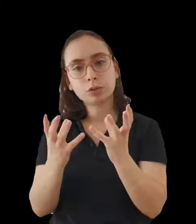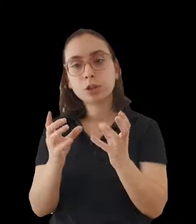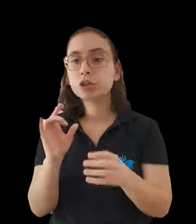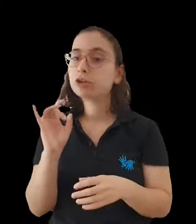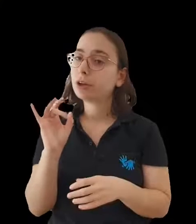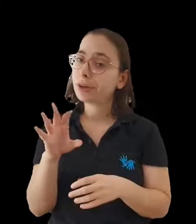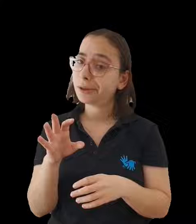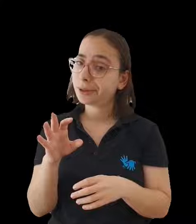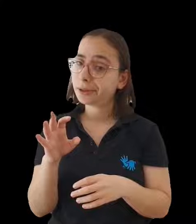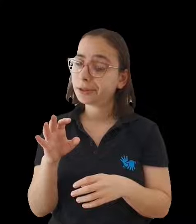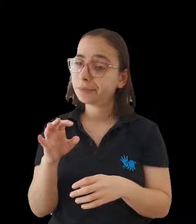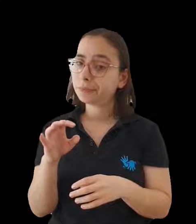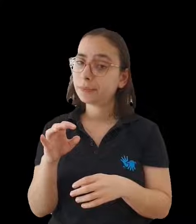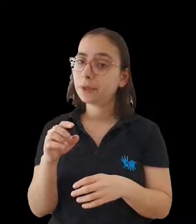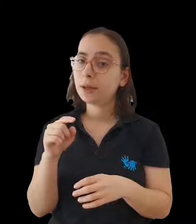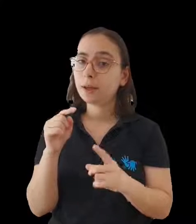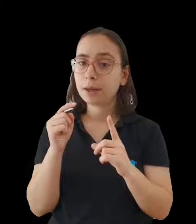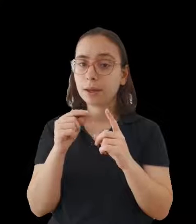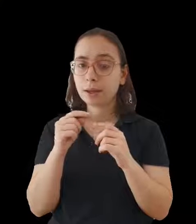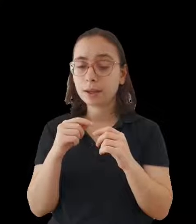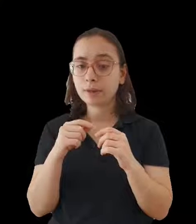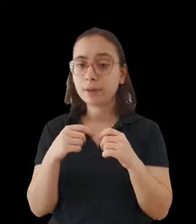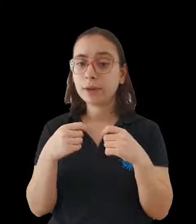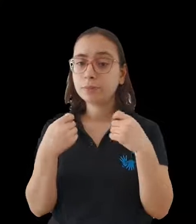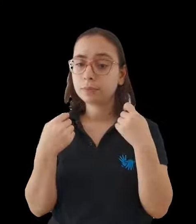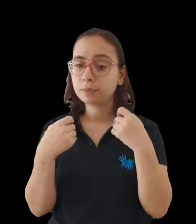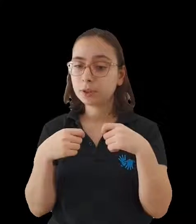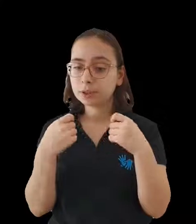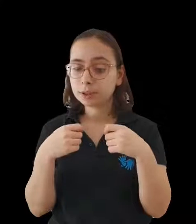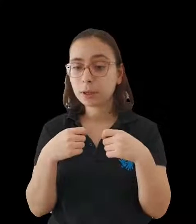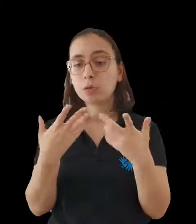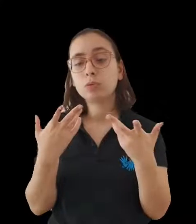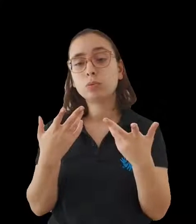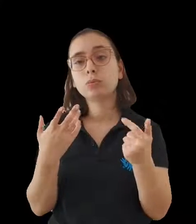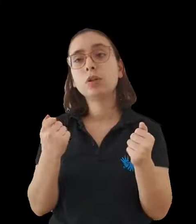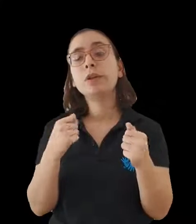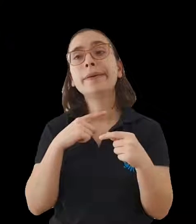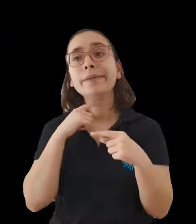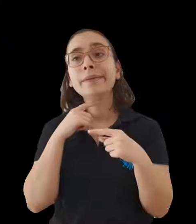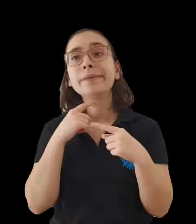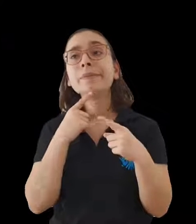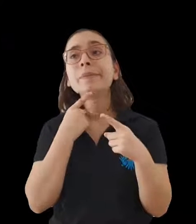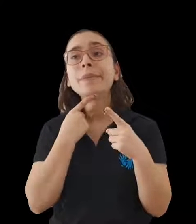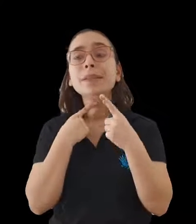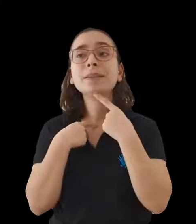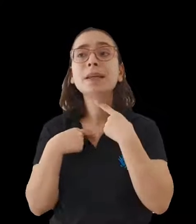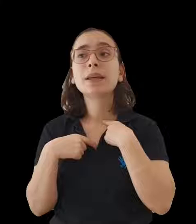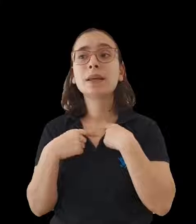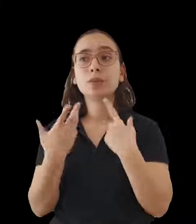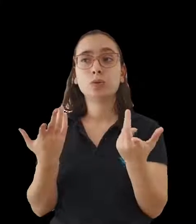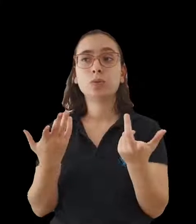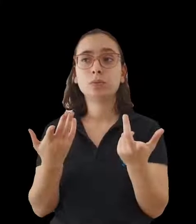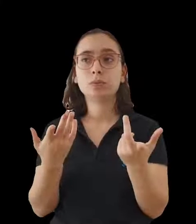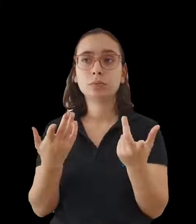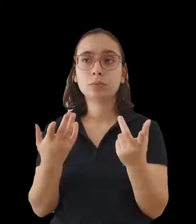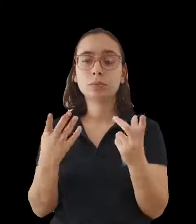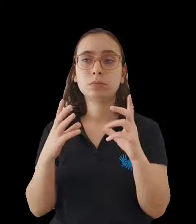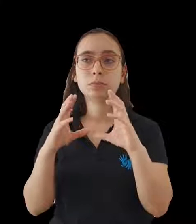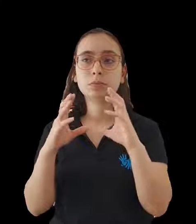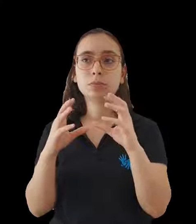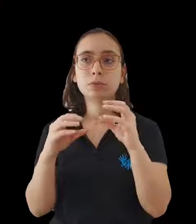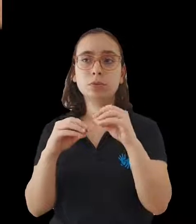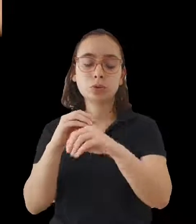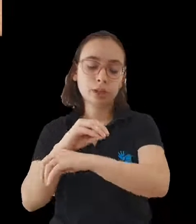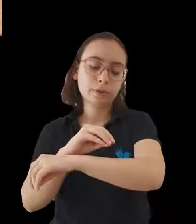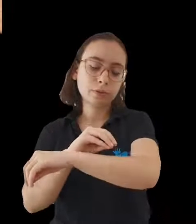isso ela vai ter que cumprir um desejo dele. Ele quer ficar grudadinho nela. E